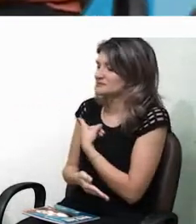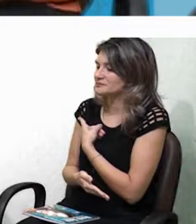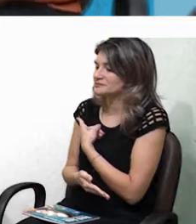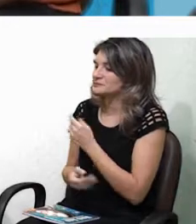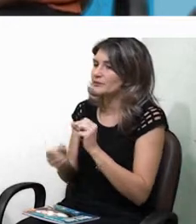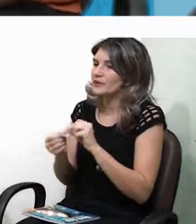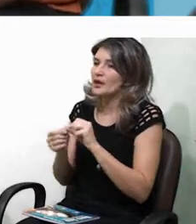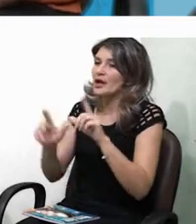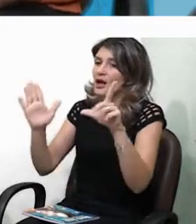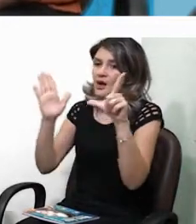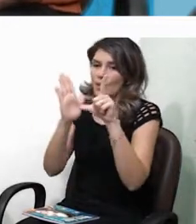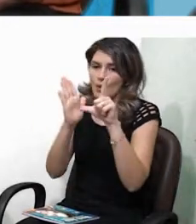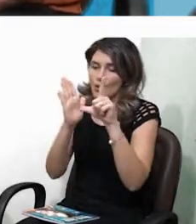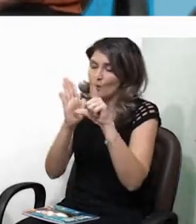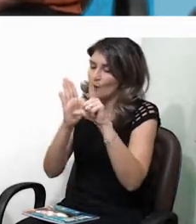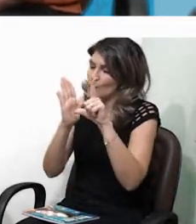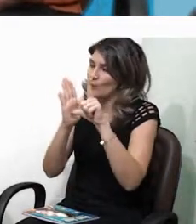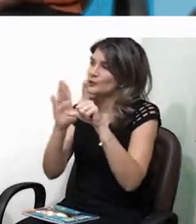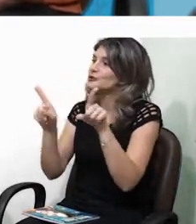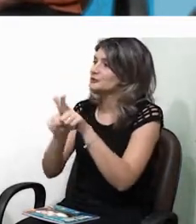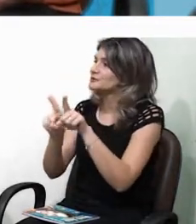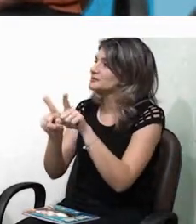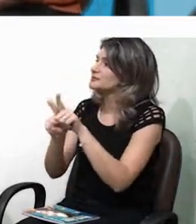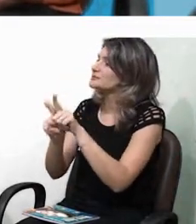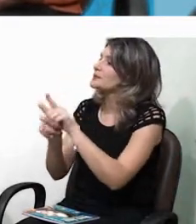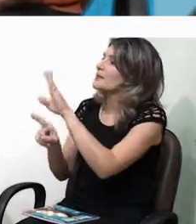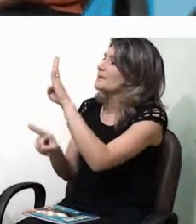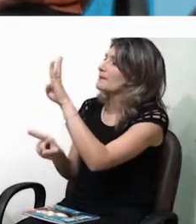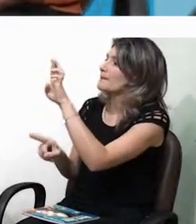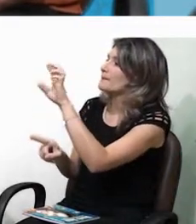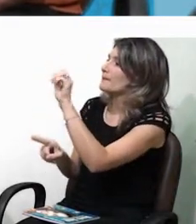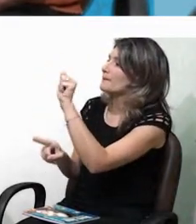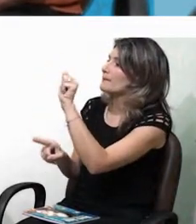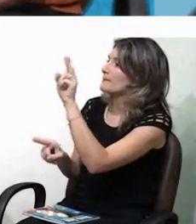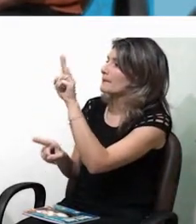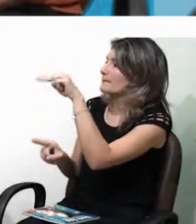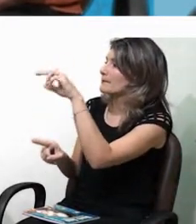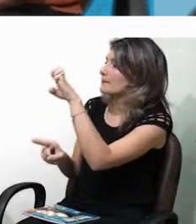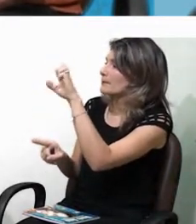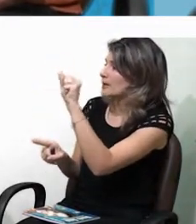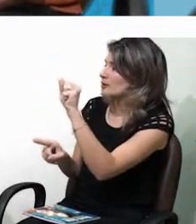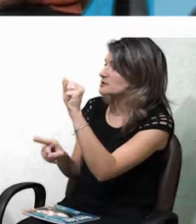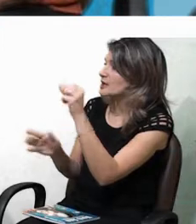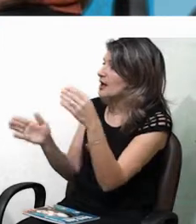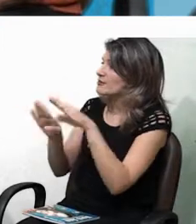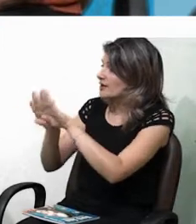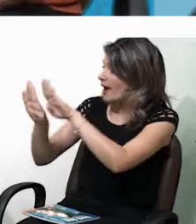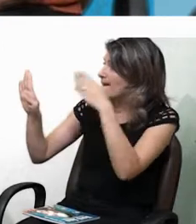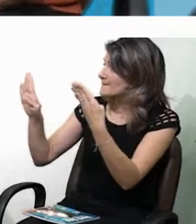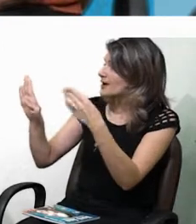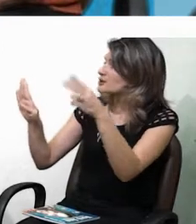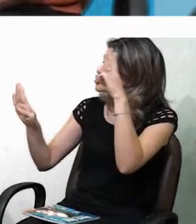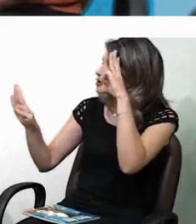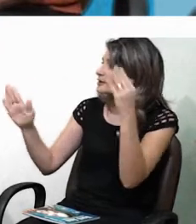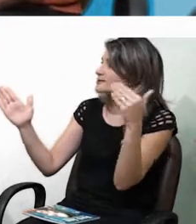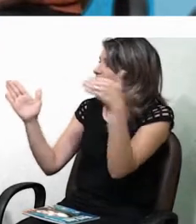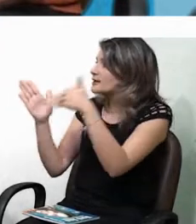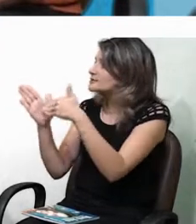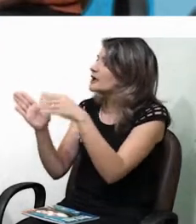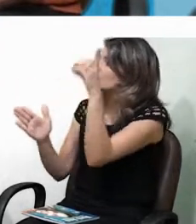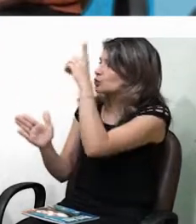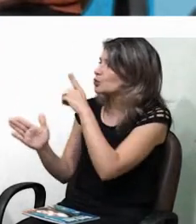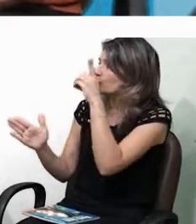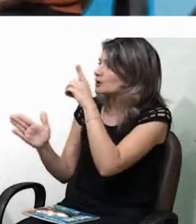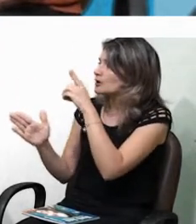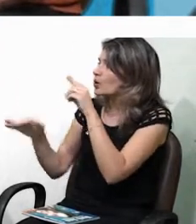Brownies é uma loja especializada em brownies. Ela fica aberta de terça a domingo, de 13